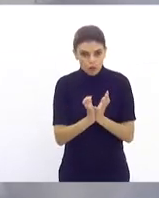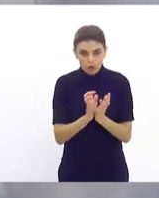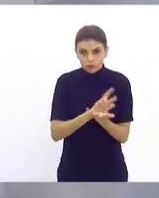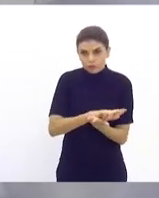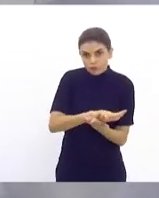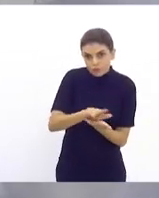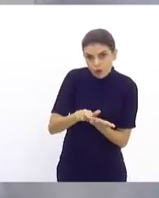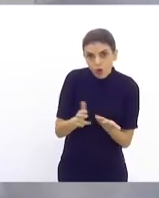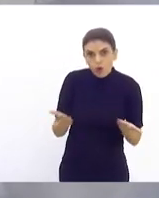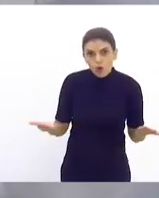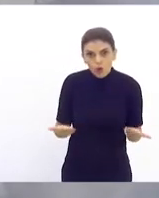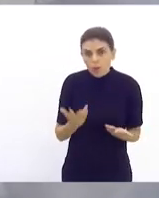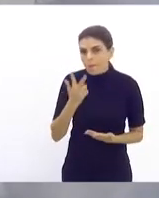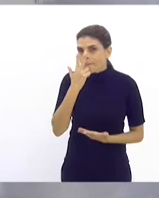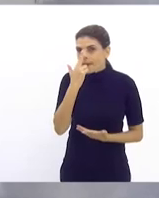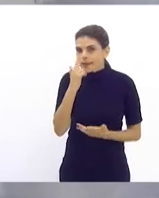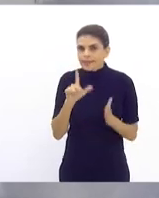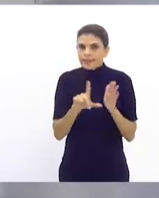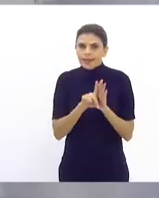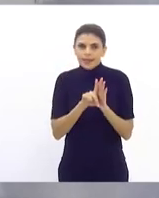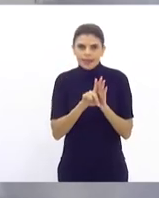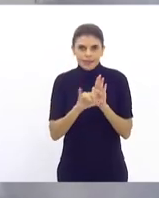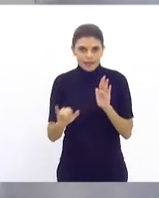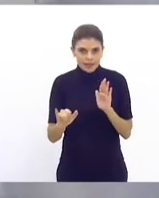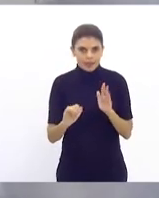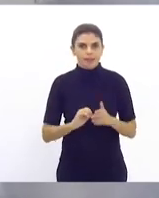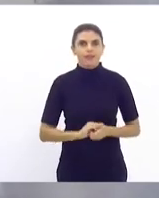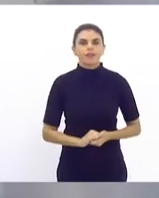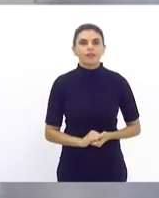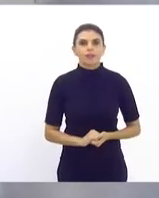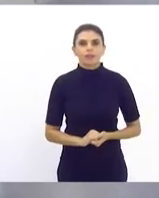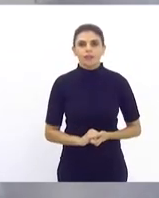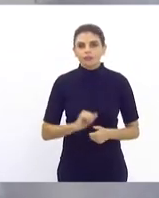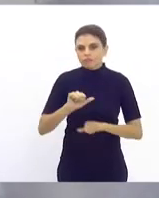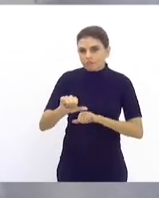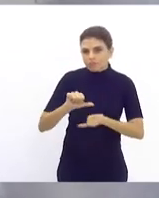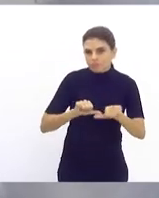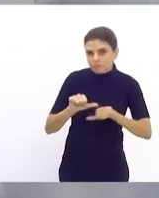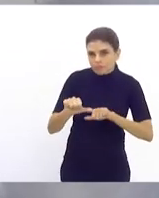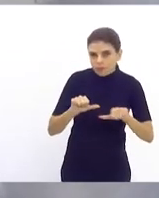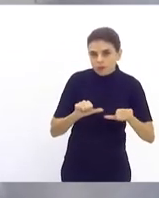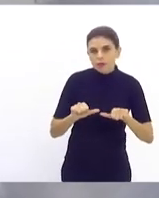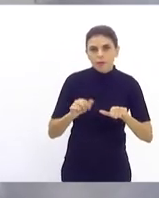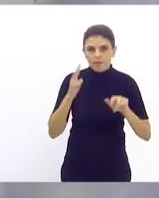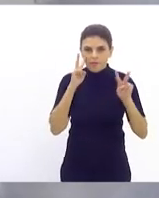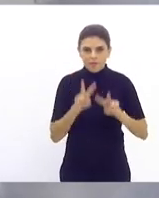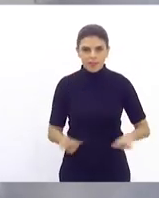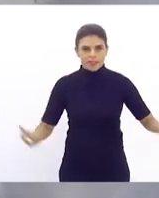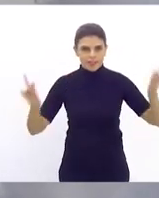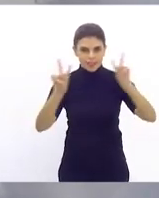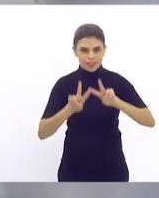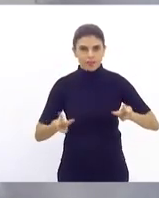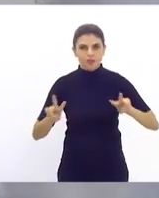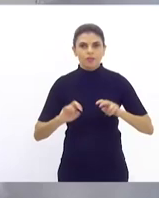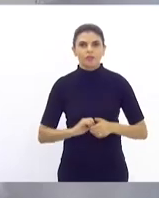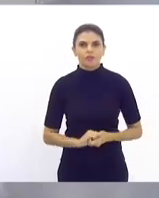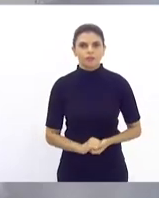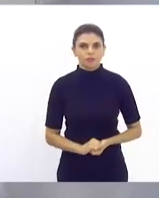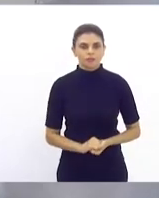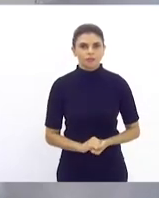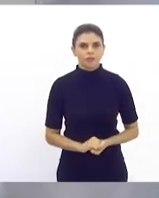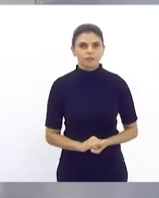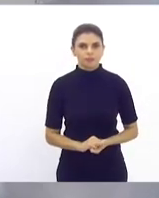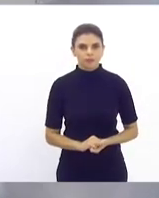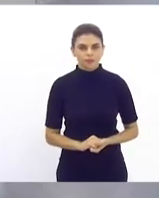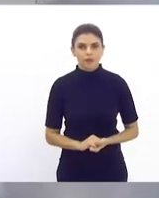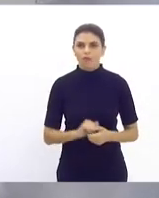extenuante, me parece que a lei anterior não fala, mas a similaridade da matéria é visível. Então, peço vênia a todos para retificar